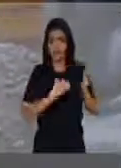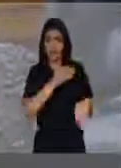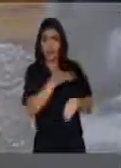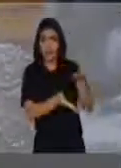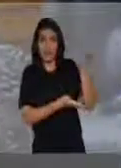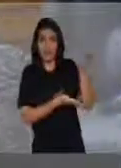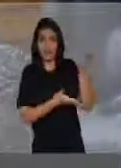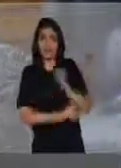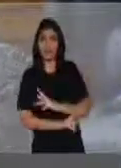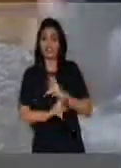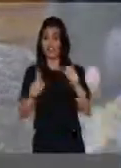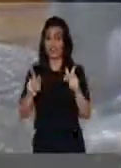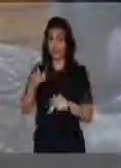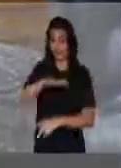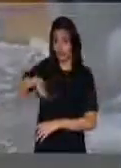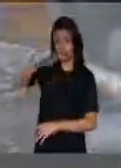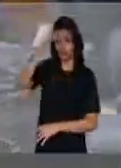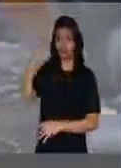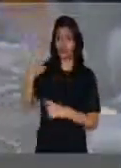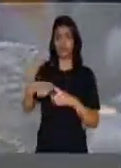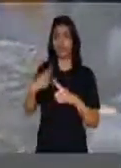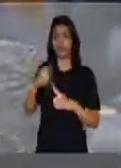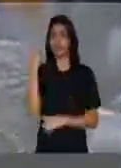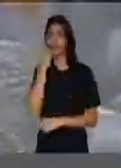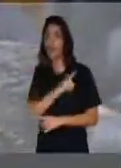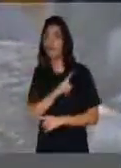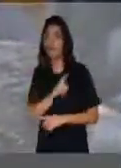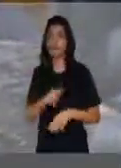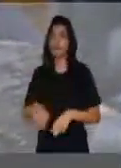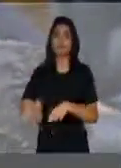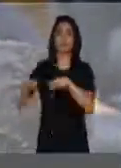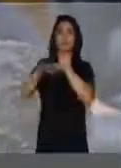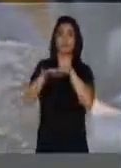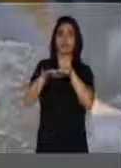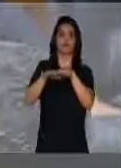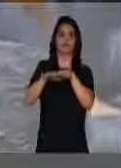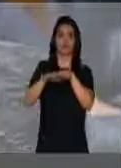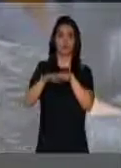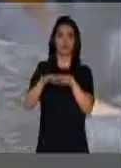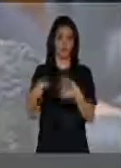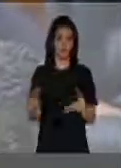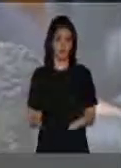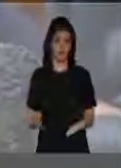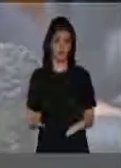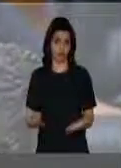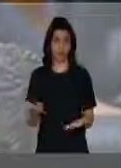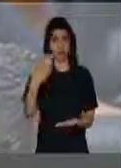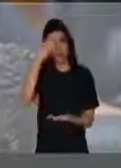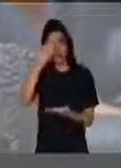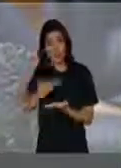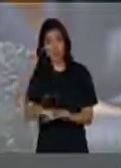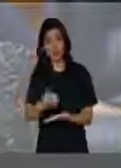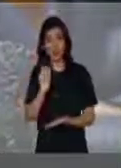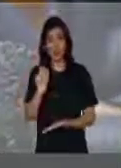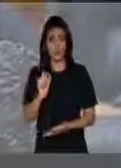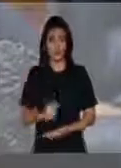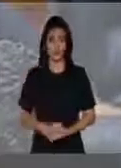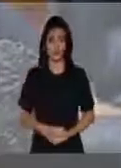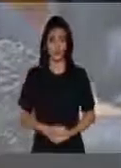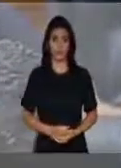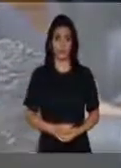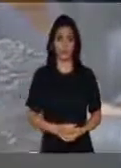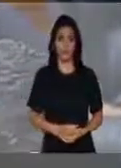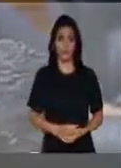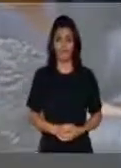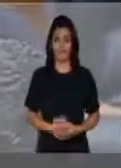buscar o mínimo de condições de igualdade, de isonomia. Então, eu creio que foi-se com muita